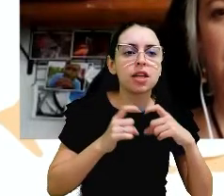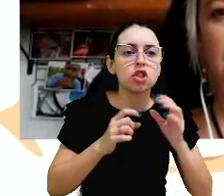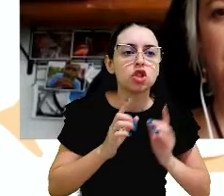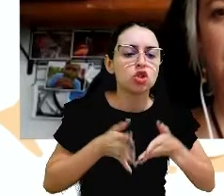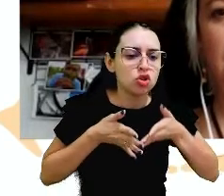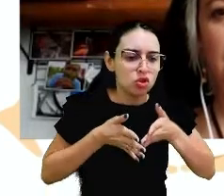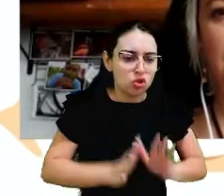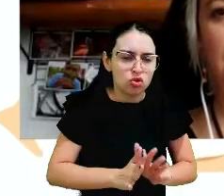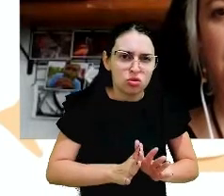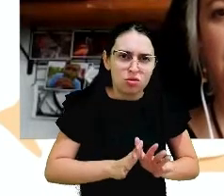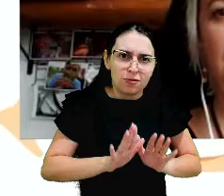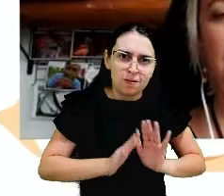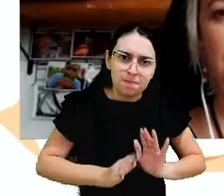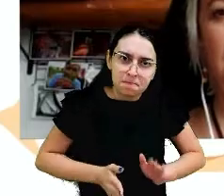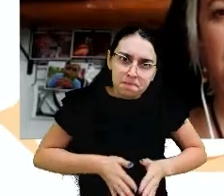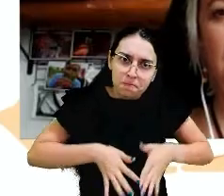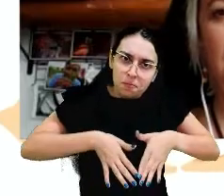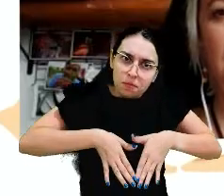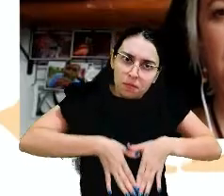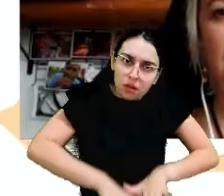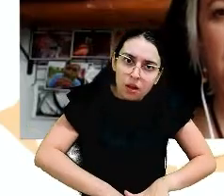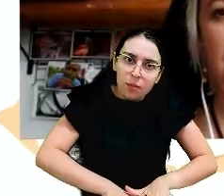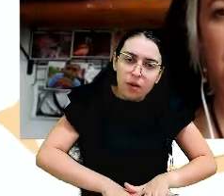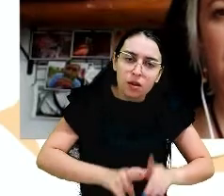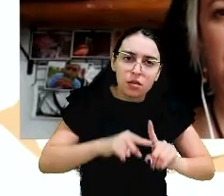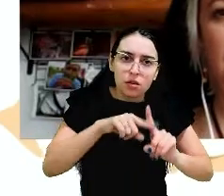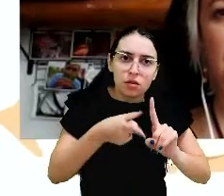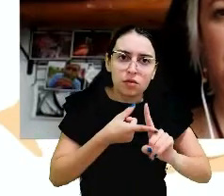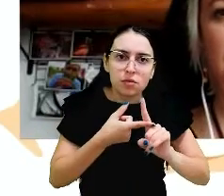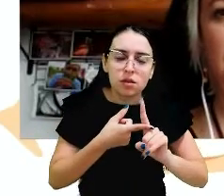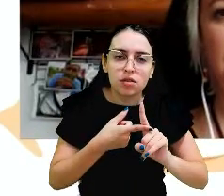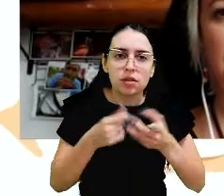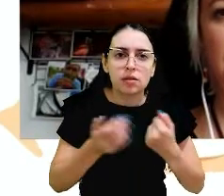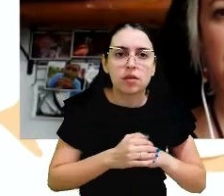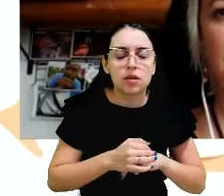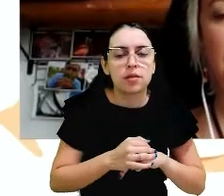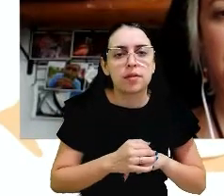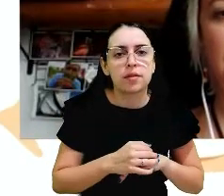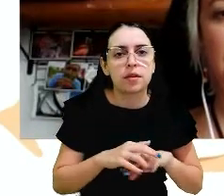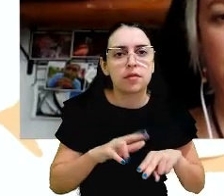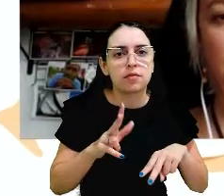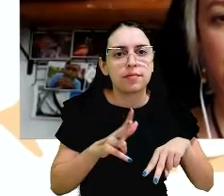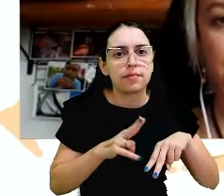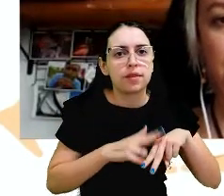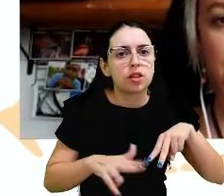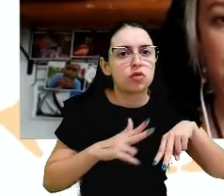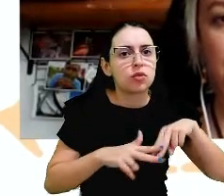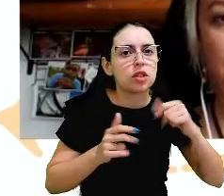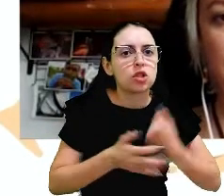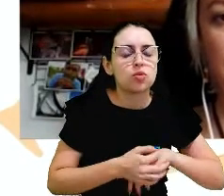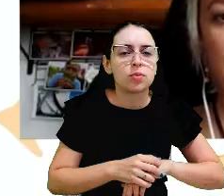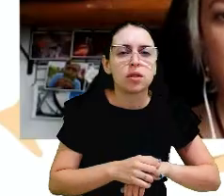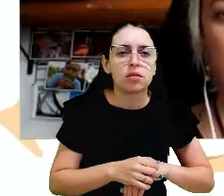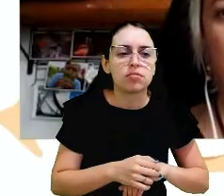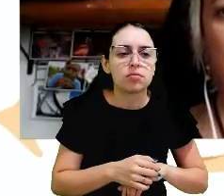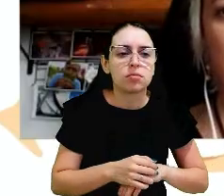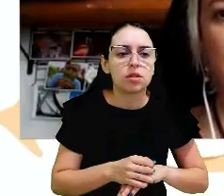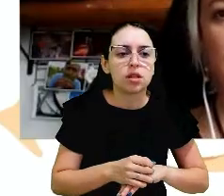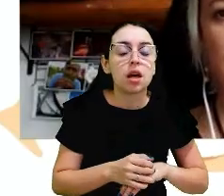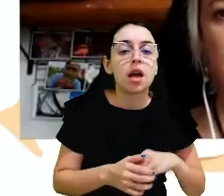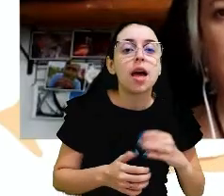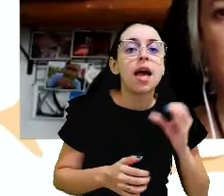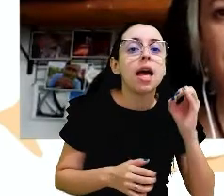e empurrado a barriga da vítima, né? Ela caracteriza o que se chama de manobra